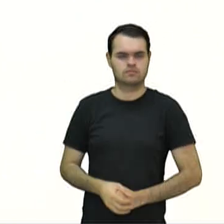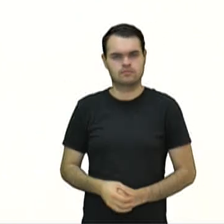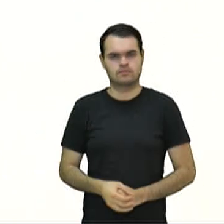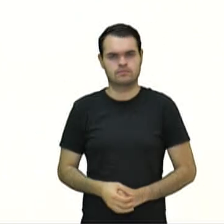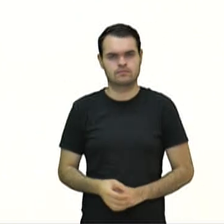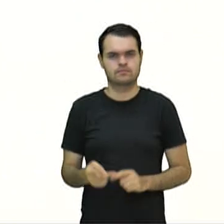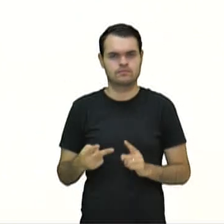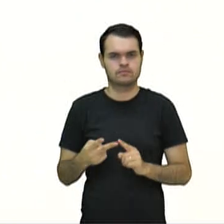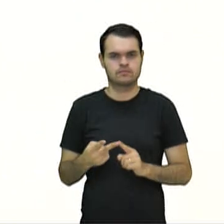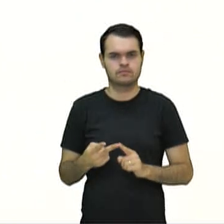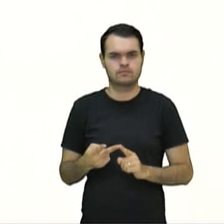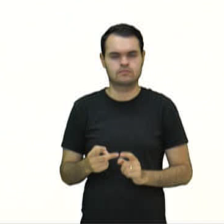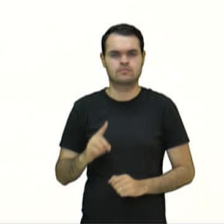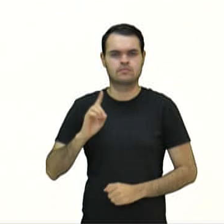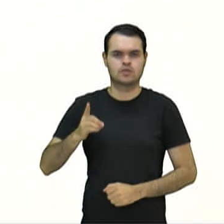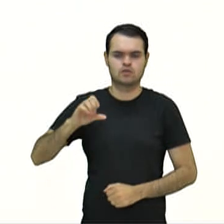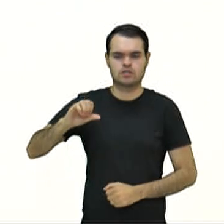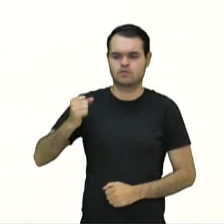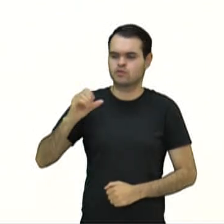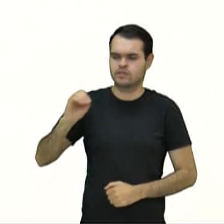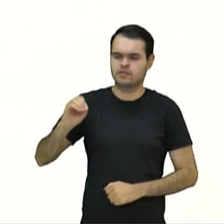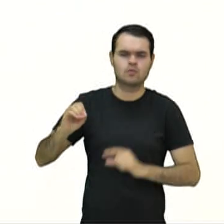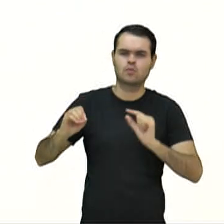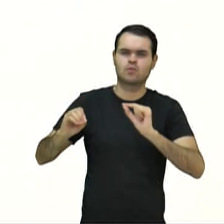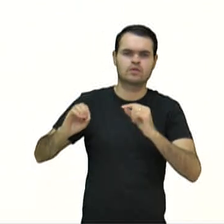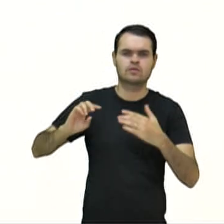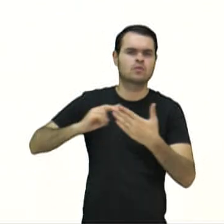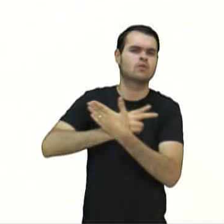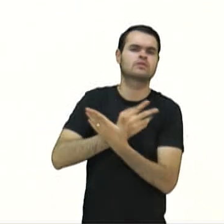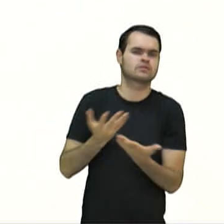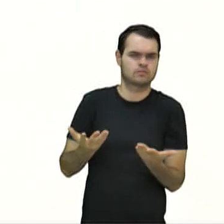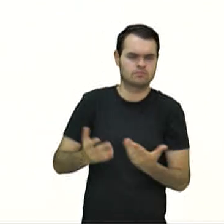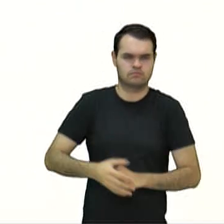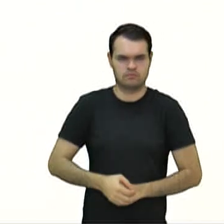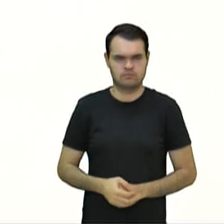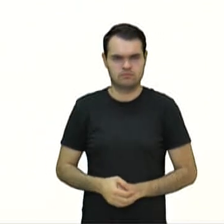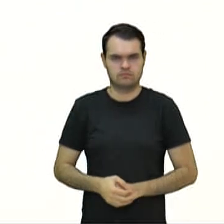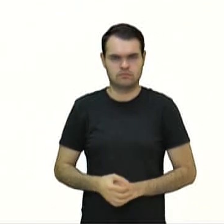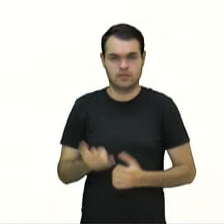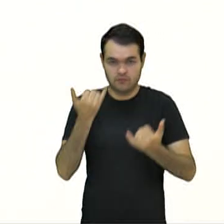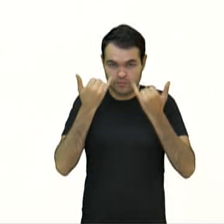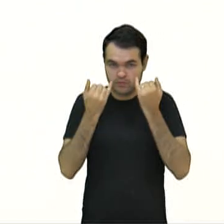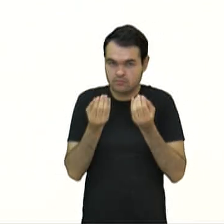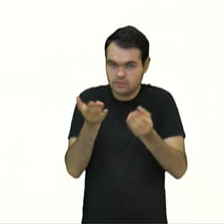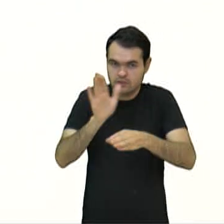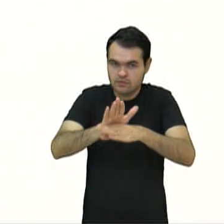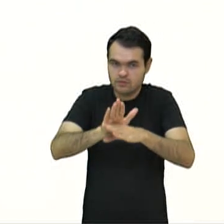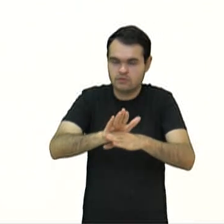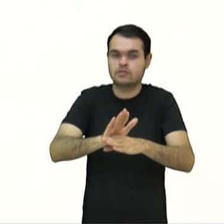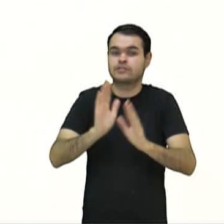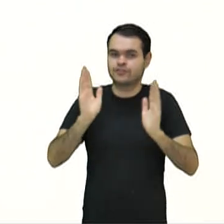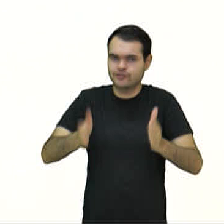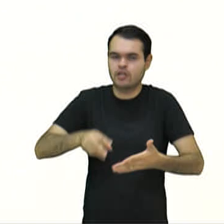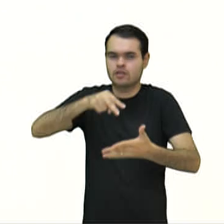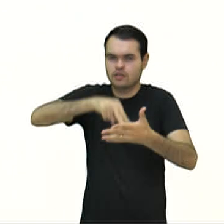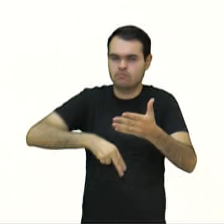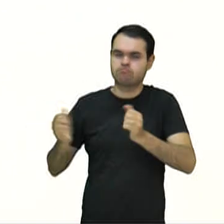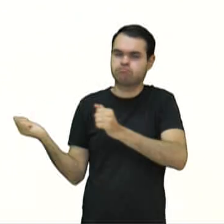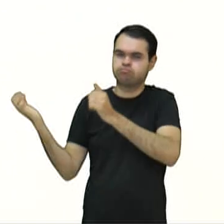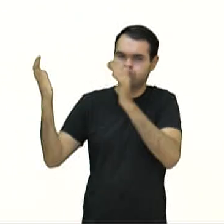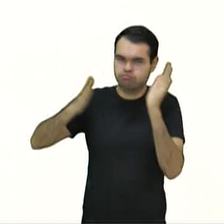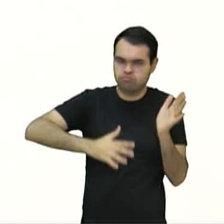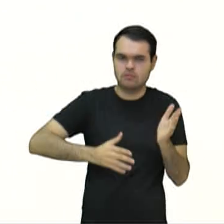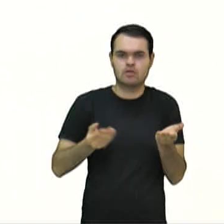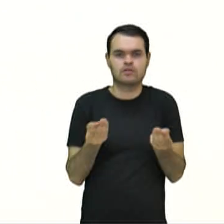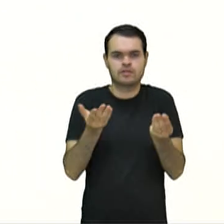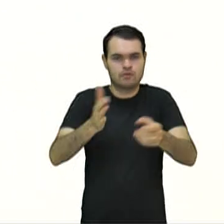in 1980? O que aconteceu nos anos 80? A informação está aqui para ajudar vocês, nós já fizemos a leitura dela, vou